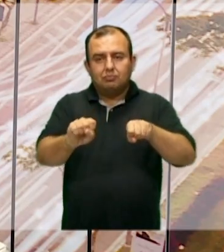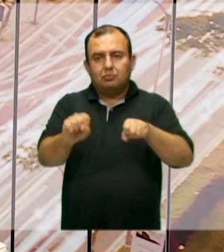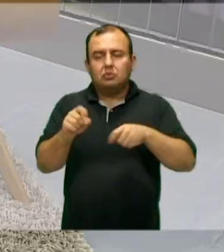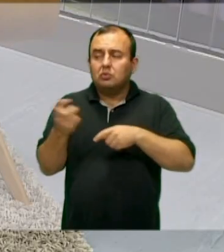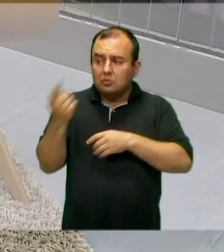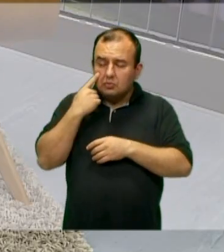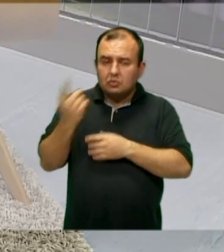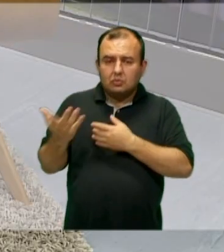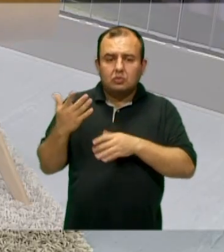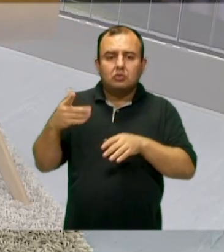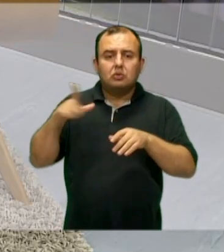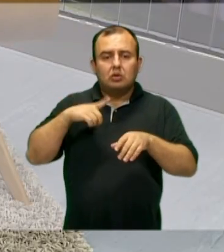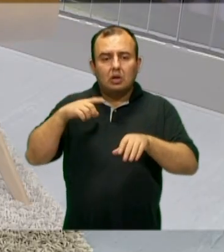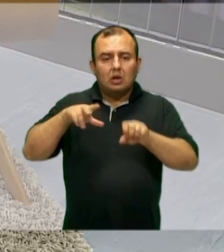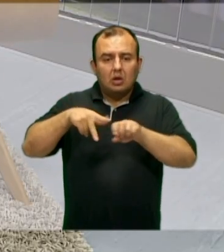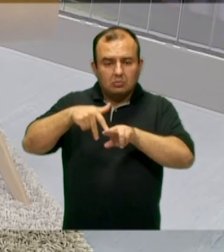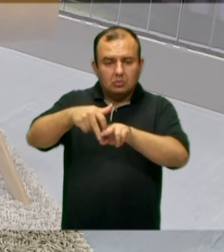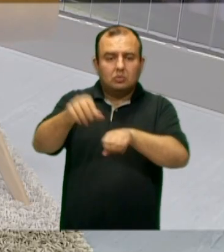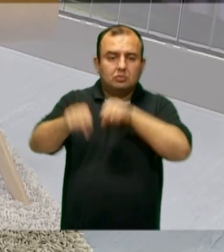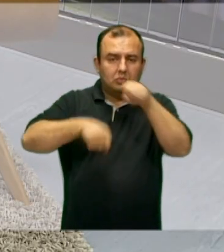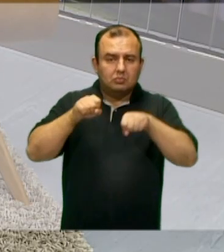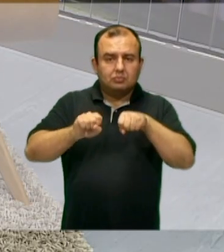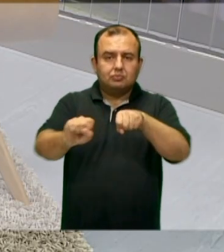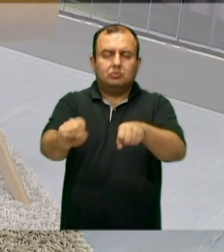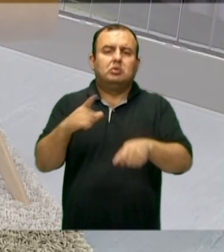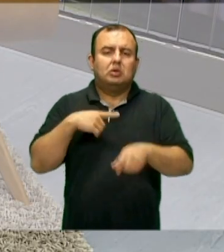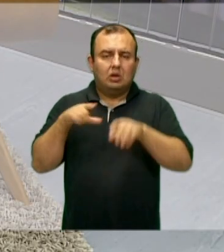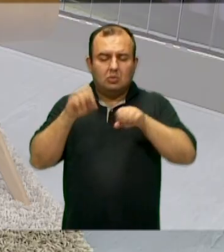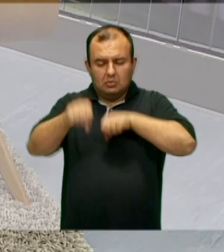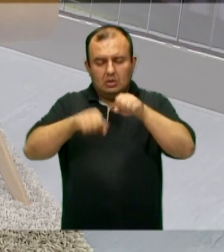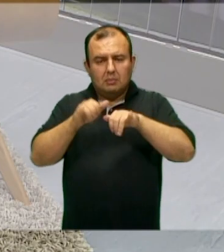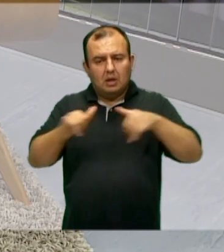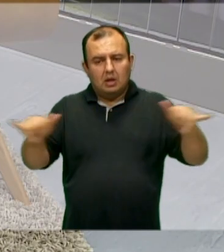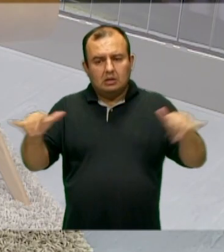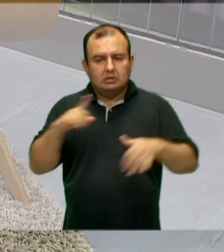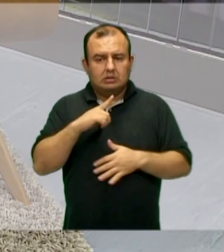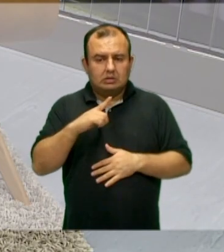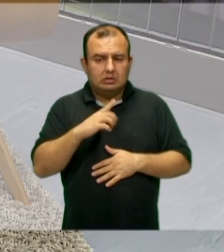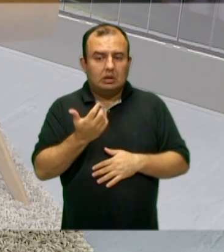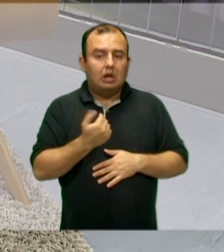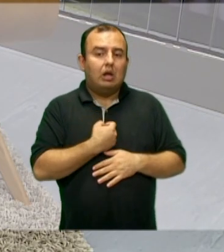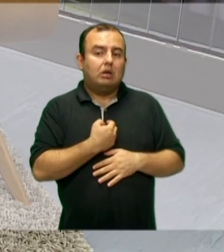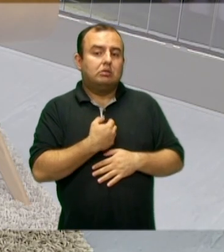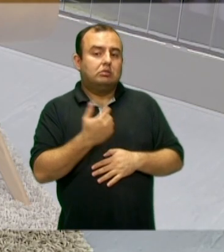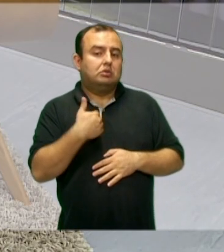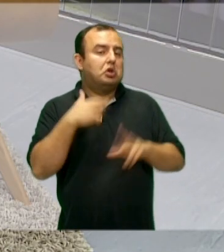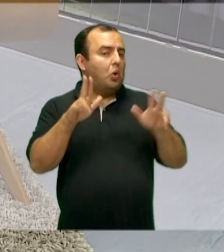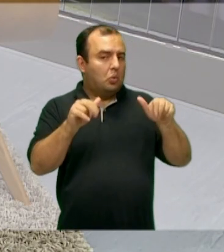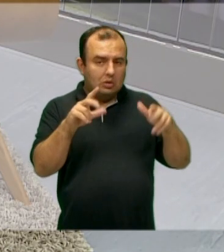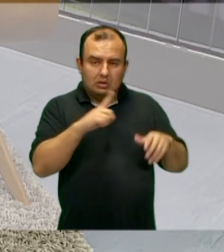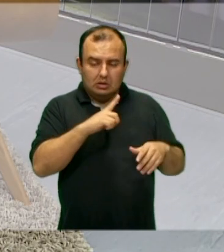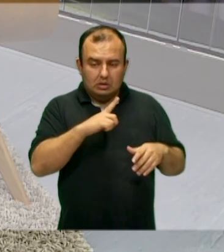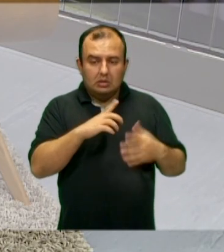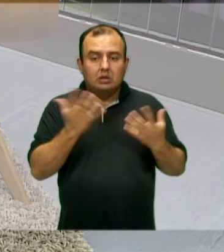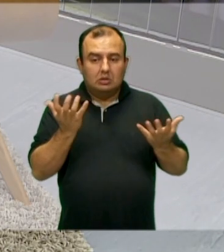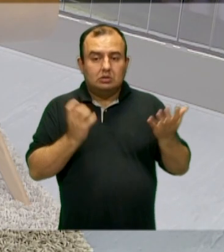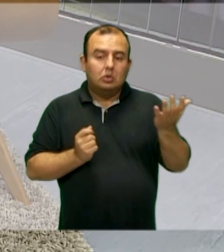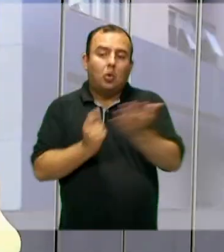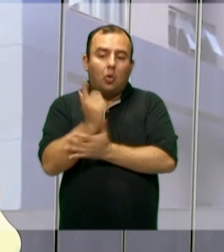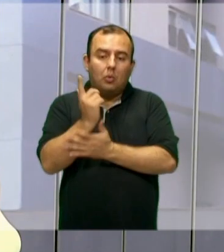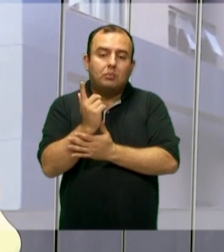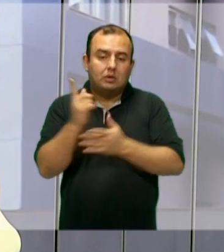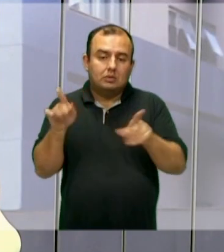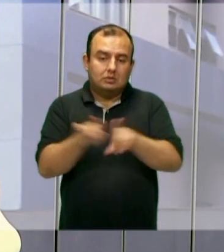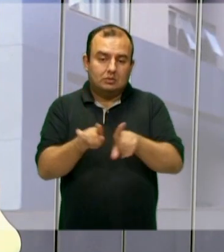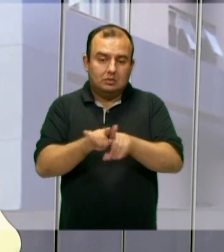contigo, tu tem patinete, ciclomotor, bicicleta elétrica, alguma coisa assim? Olha, eu nunca tive. A gente queria comprar, inclusive,